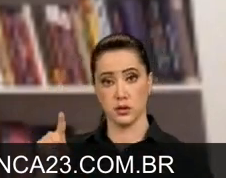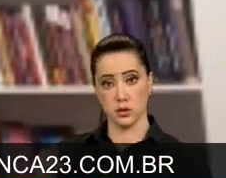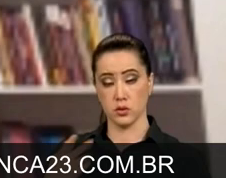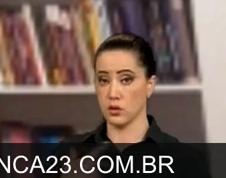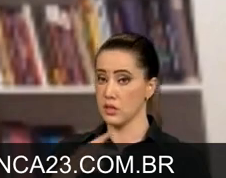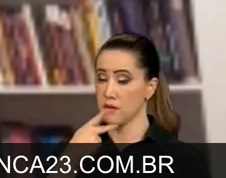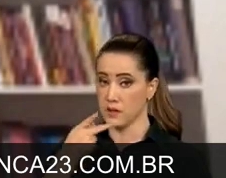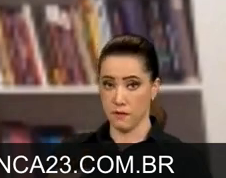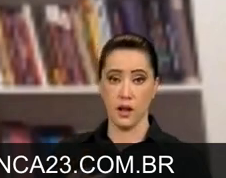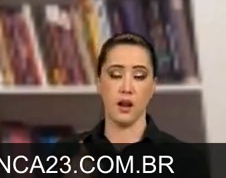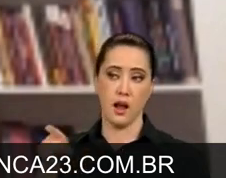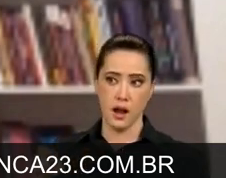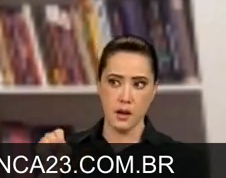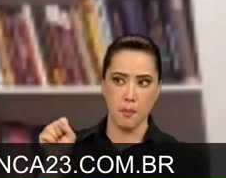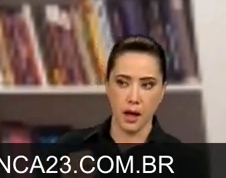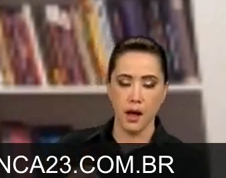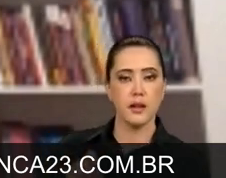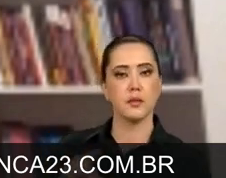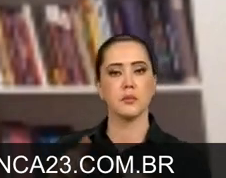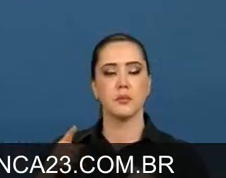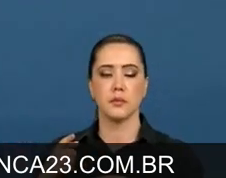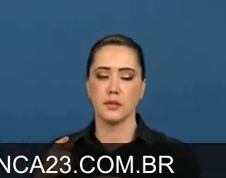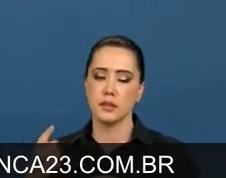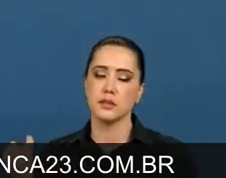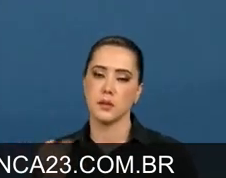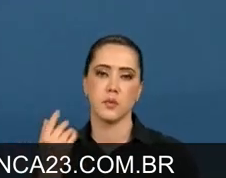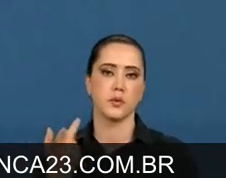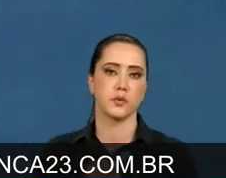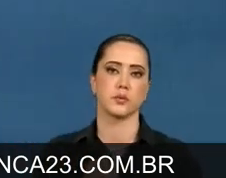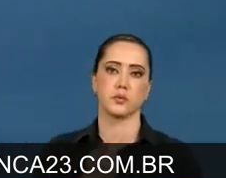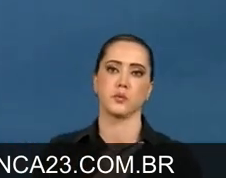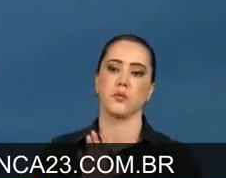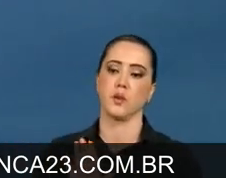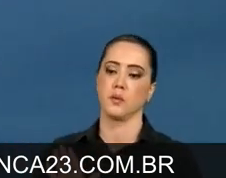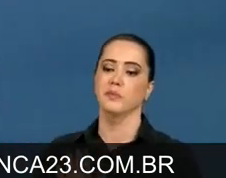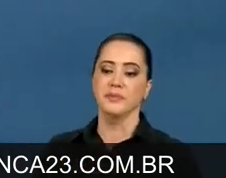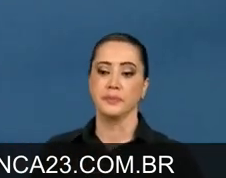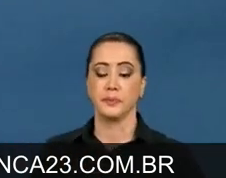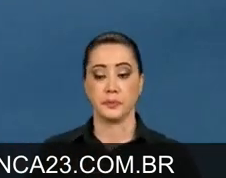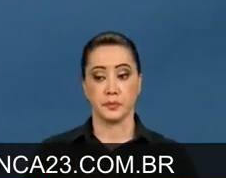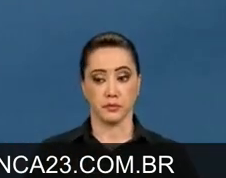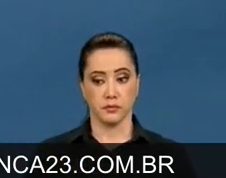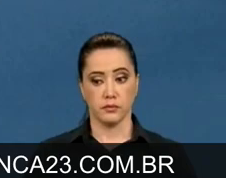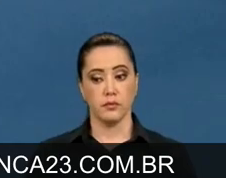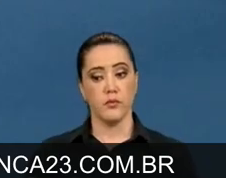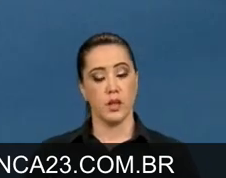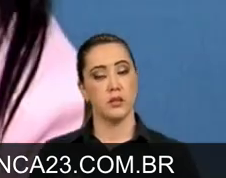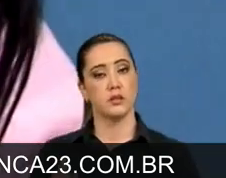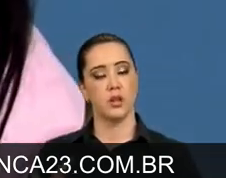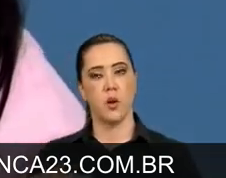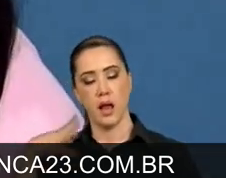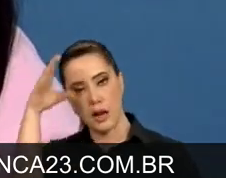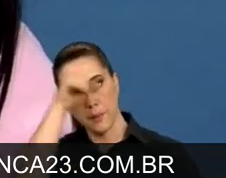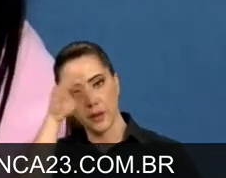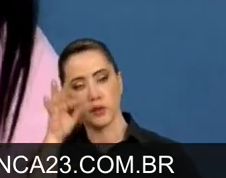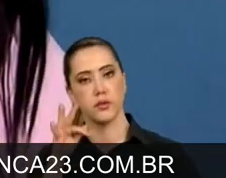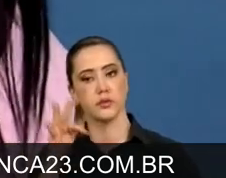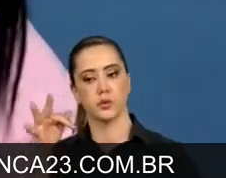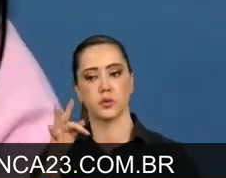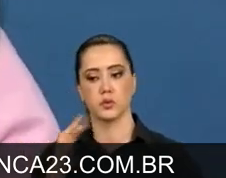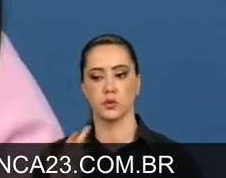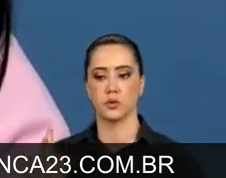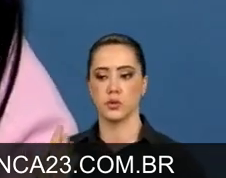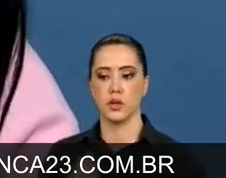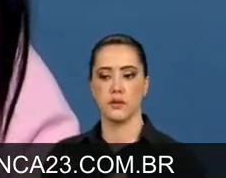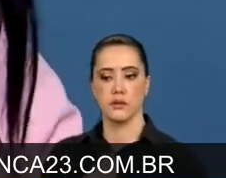do silêncio. Então é muito importante buscar ajuda. Além dos ensinamentos para todas as relações do futuro, a situação pela qual Lohana